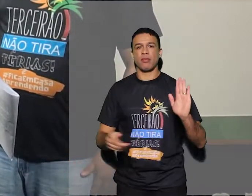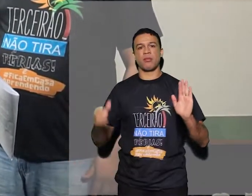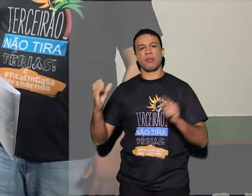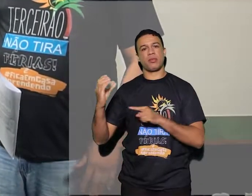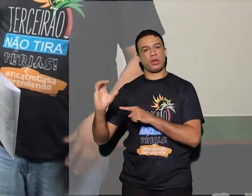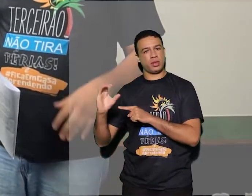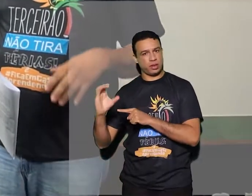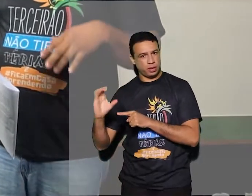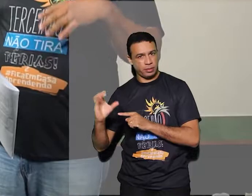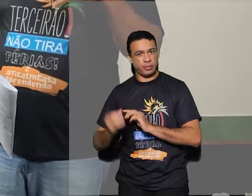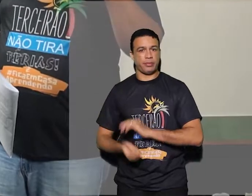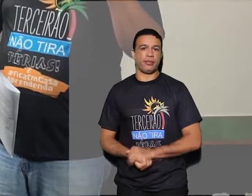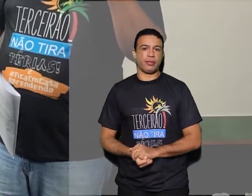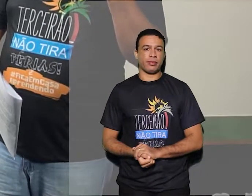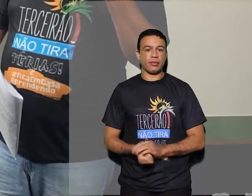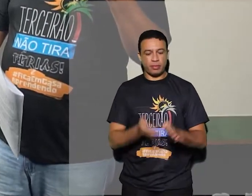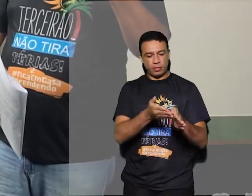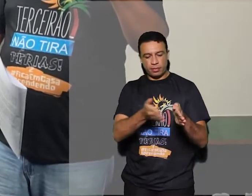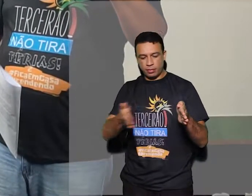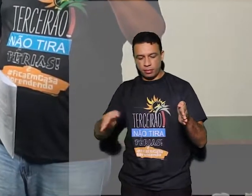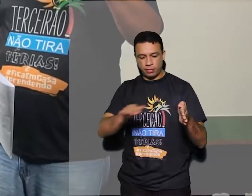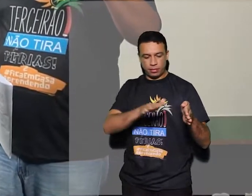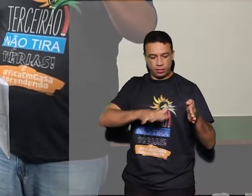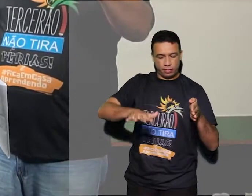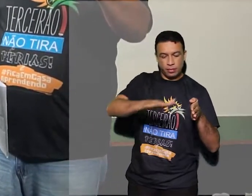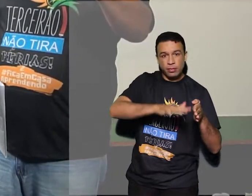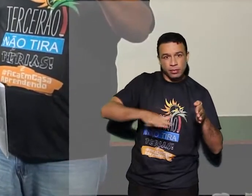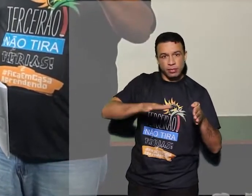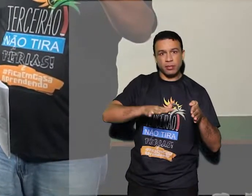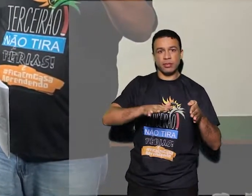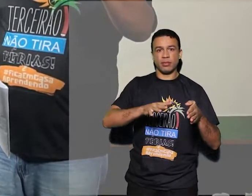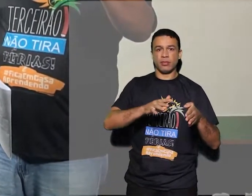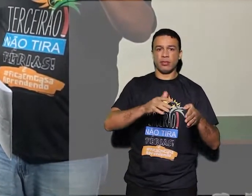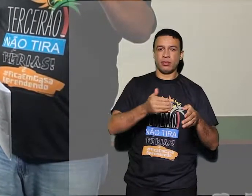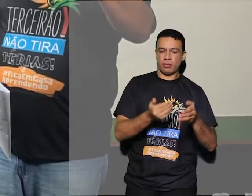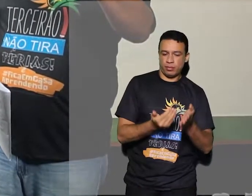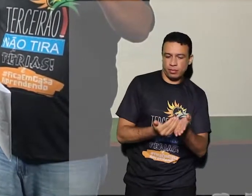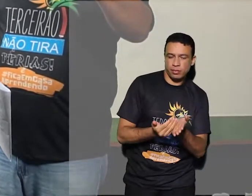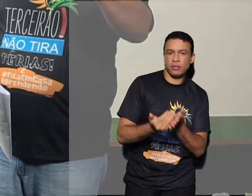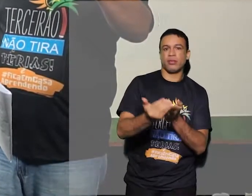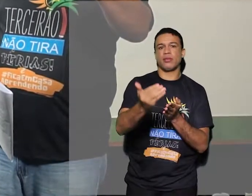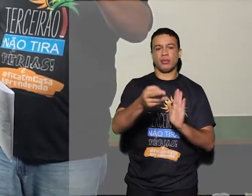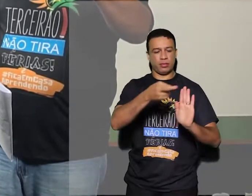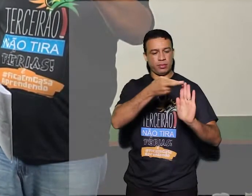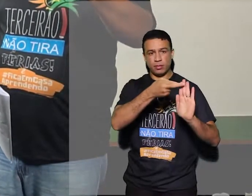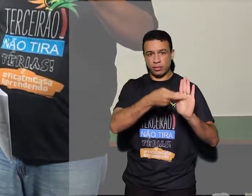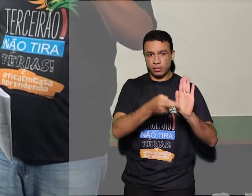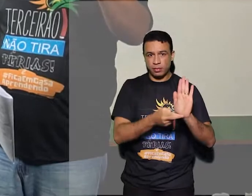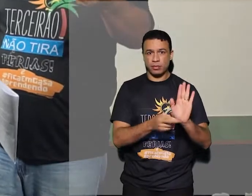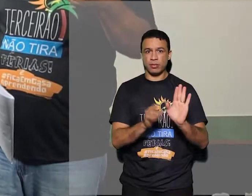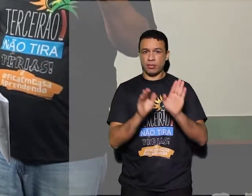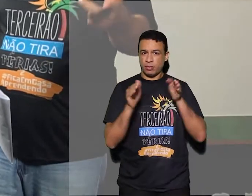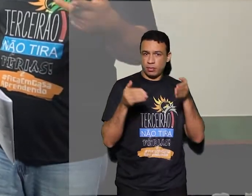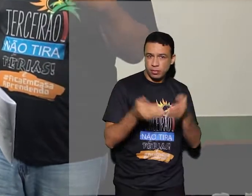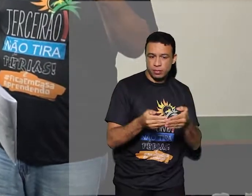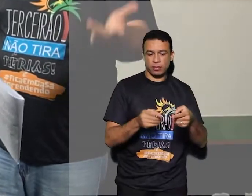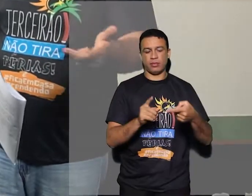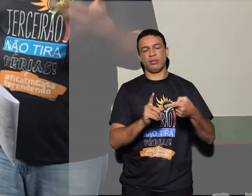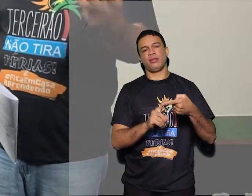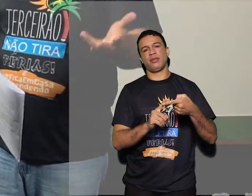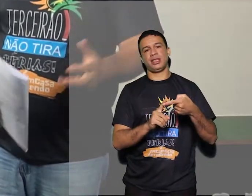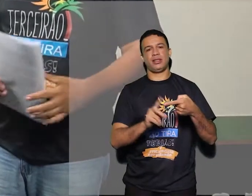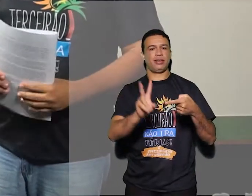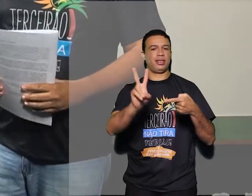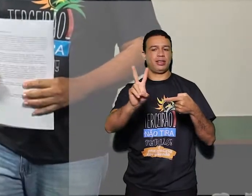Então, há um período de construção onde é importante regras bem específicas de volume, imagem,